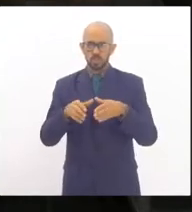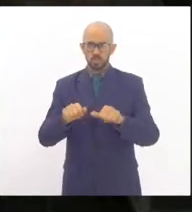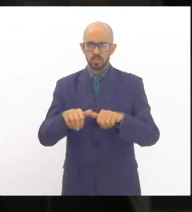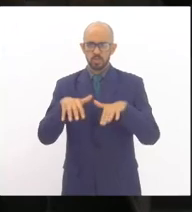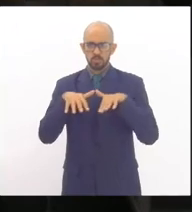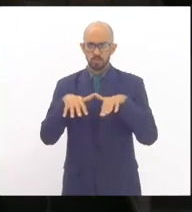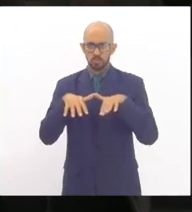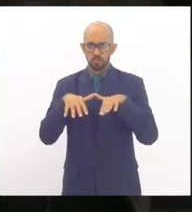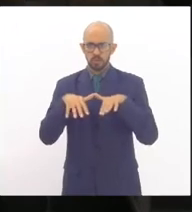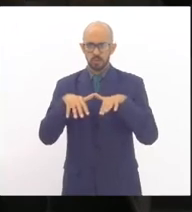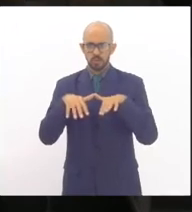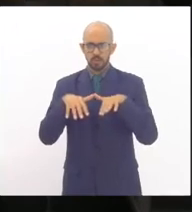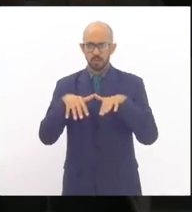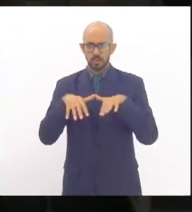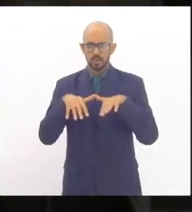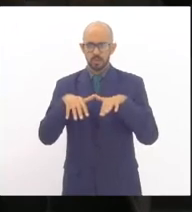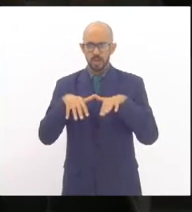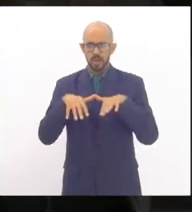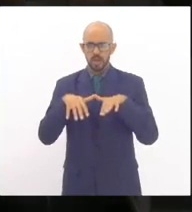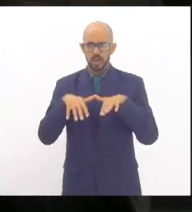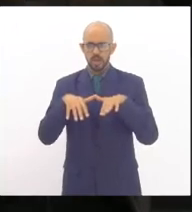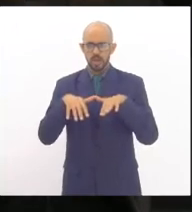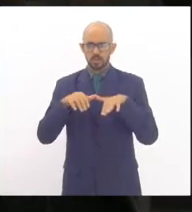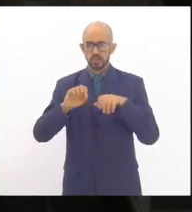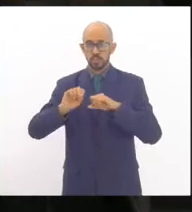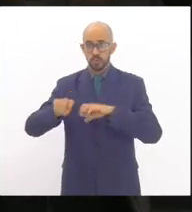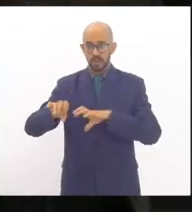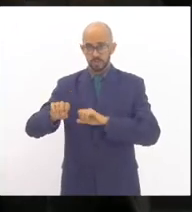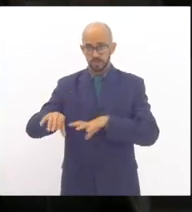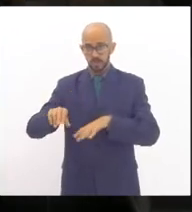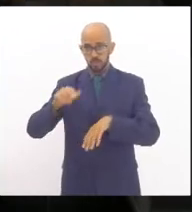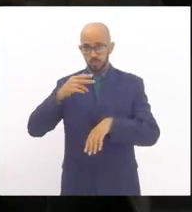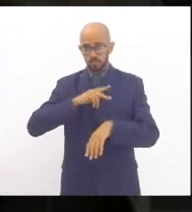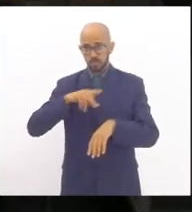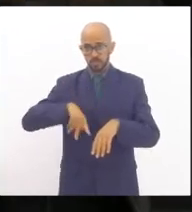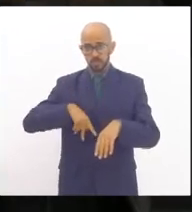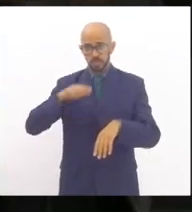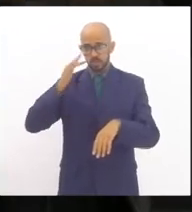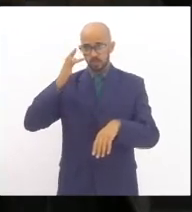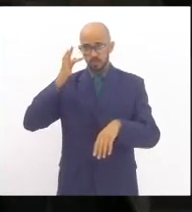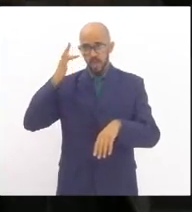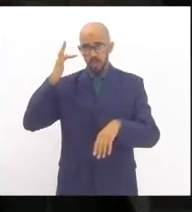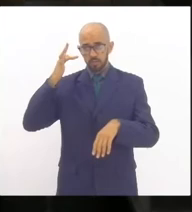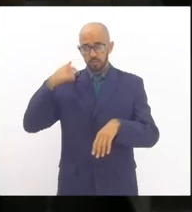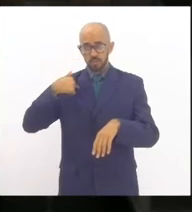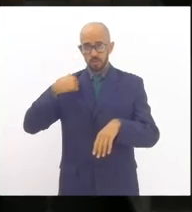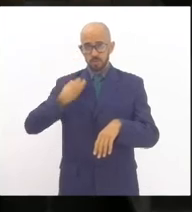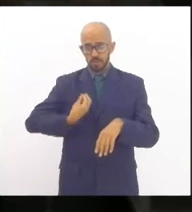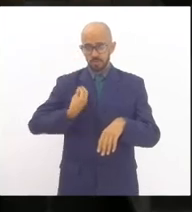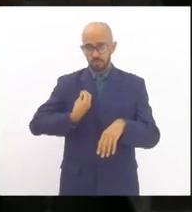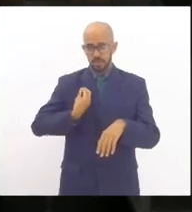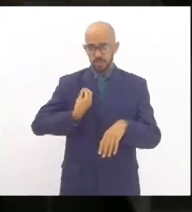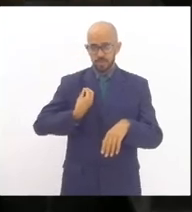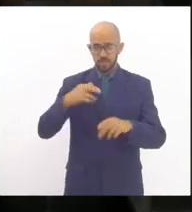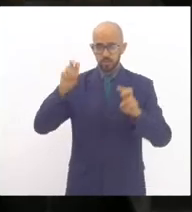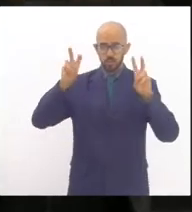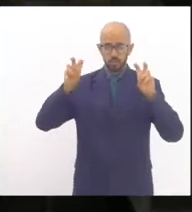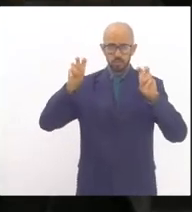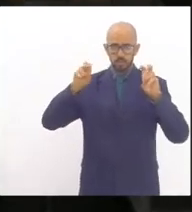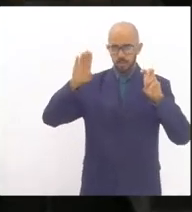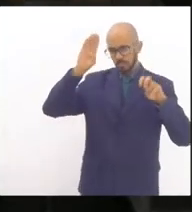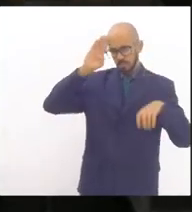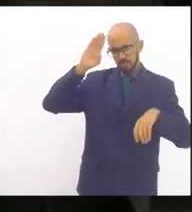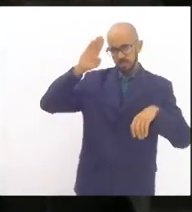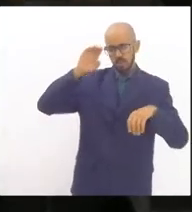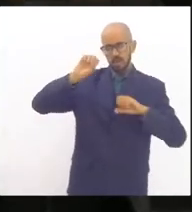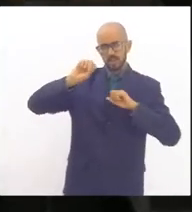da comissão de educação presidida pelo Deputado Flávio serafini da qual participei que teve como tema central Central A